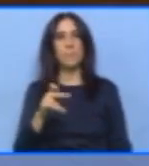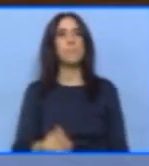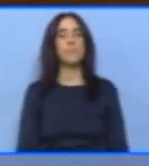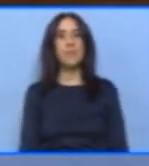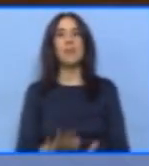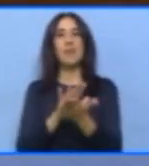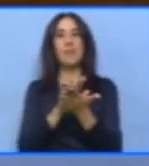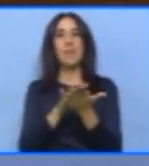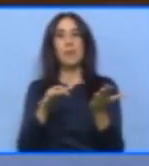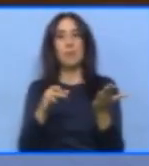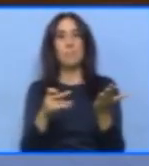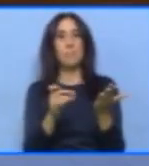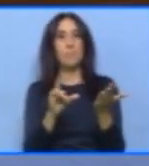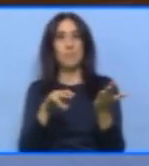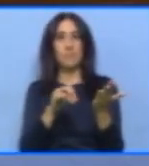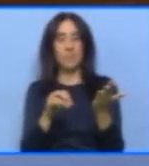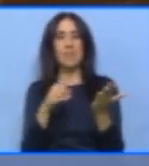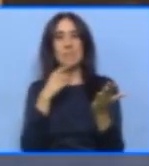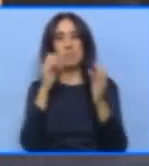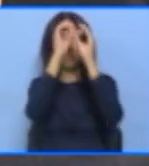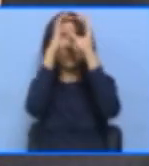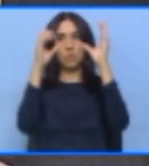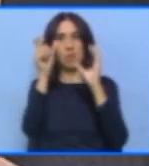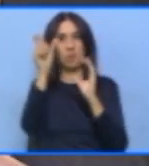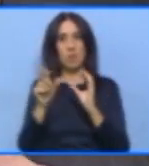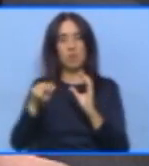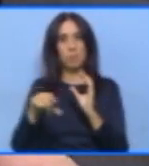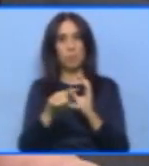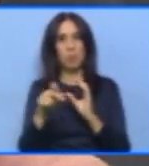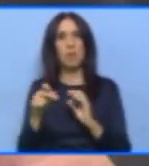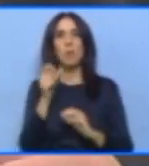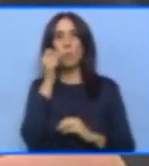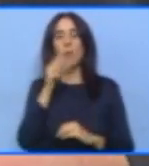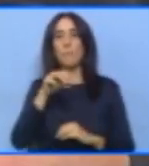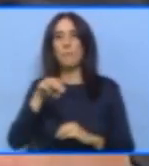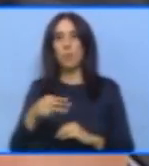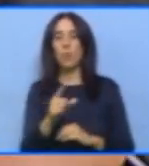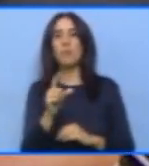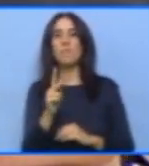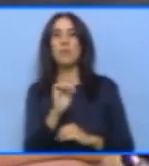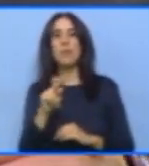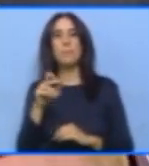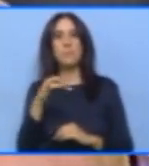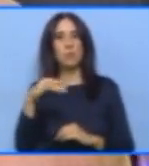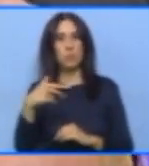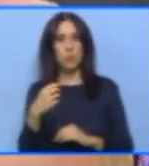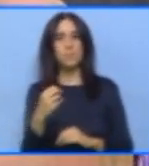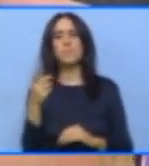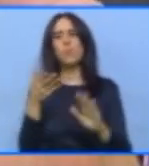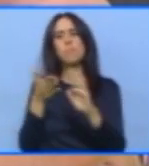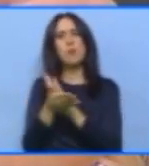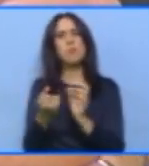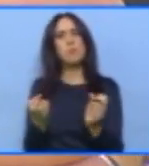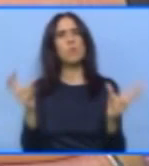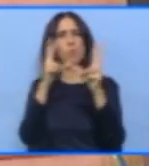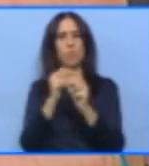O Visionário de Nampula, de Manuel Vieira Pinto. O que é que o distingue quando ele chega àquele território? À sua nova